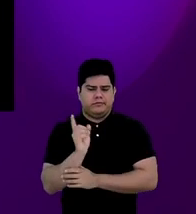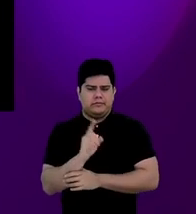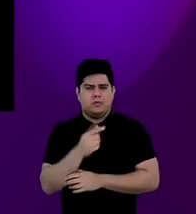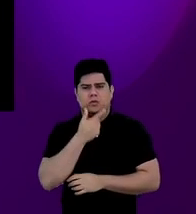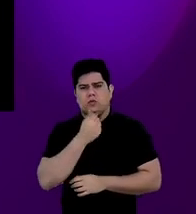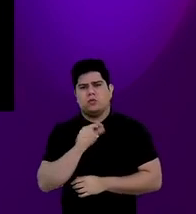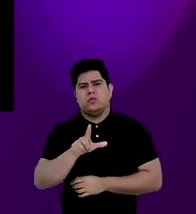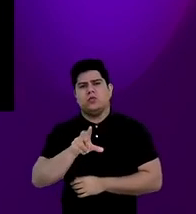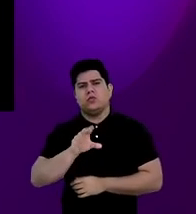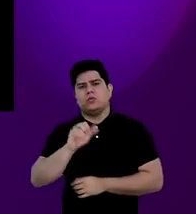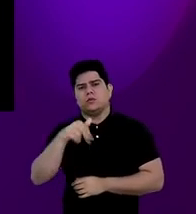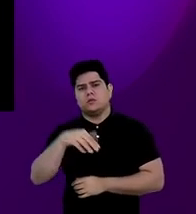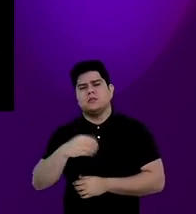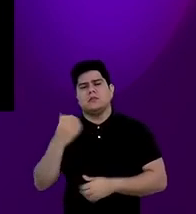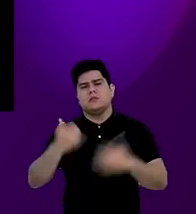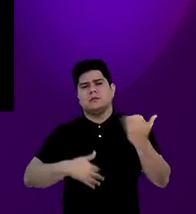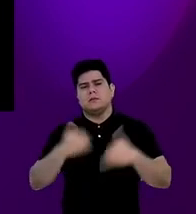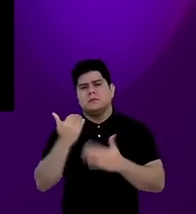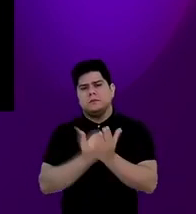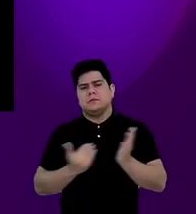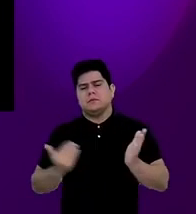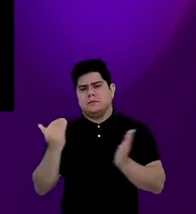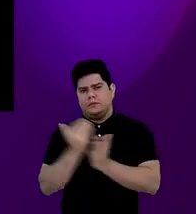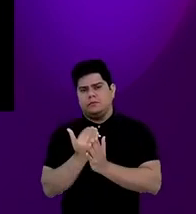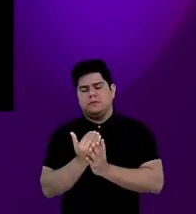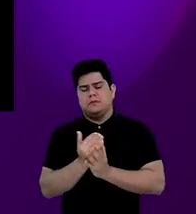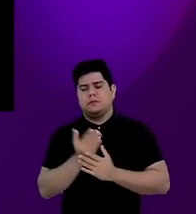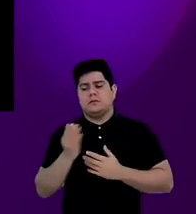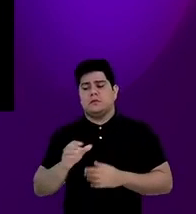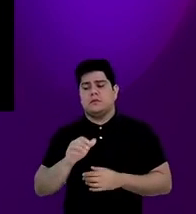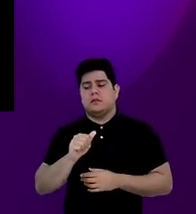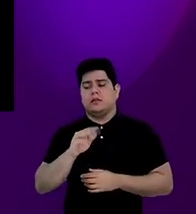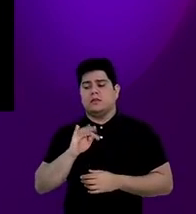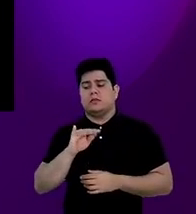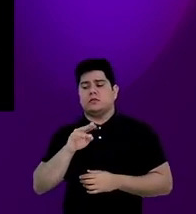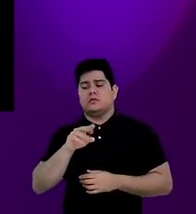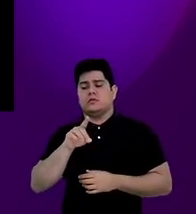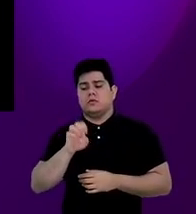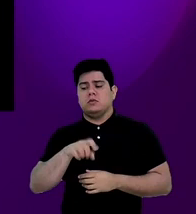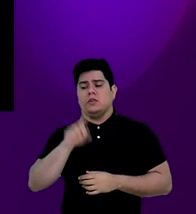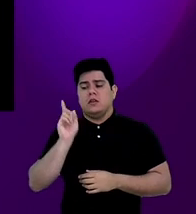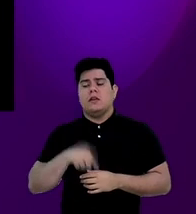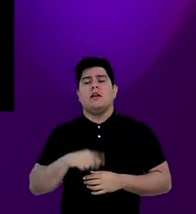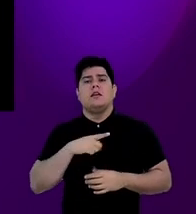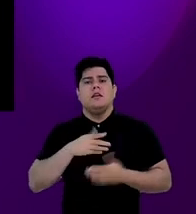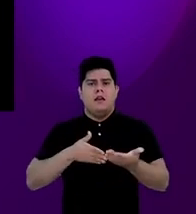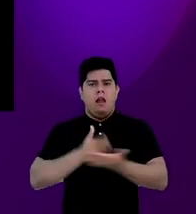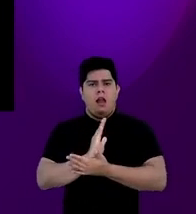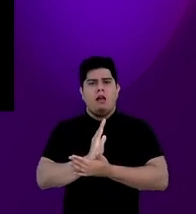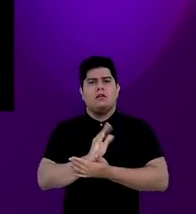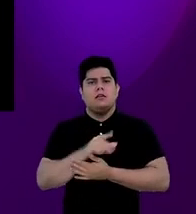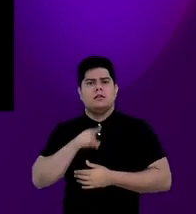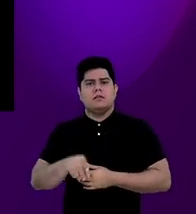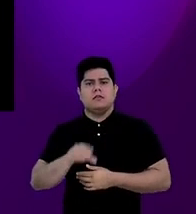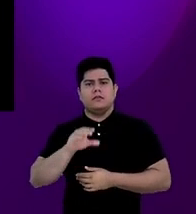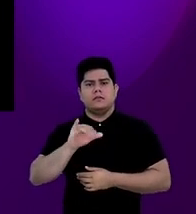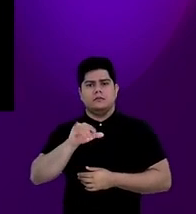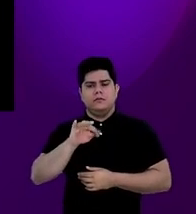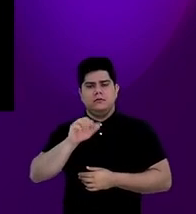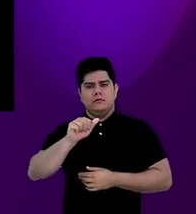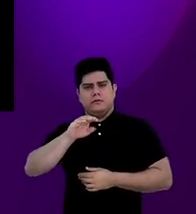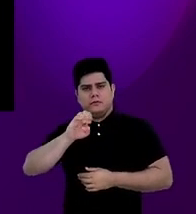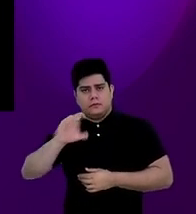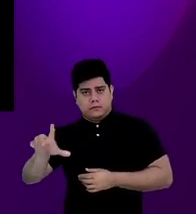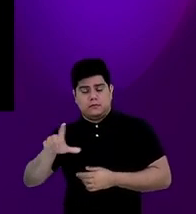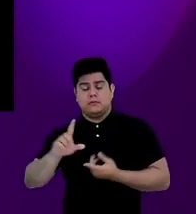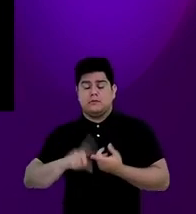explicar bastante, mas o Cartitude é o que motivou a aprovação do Cilta-cel, um anti-BCMA para mieloma,